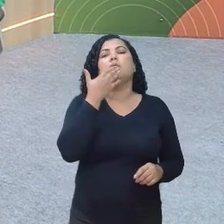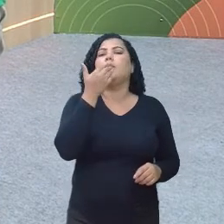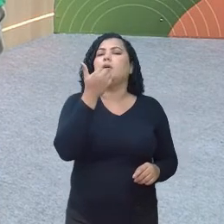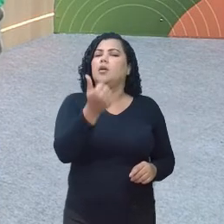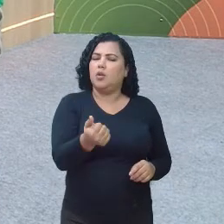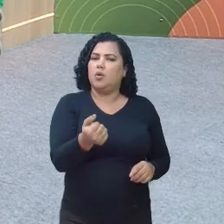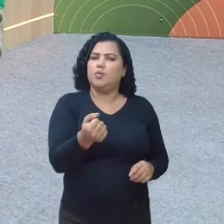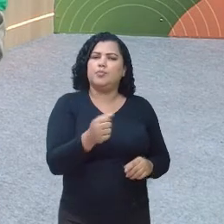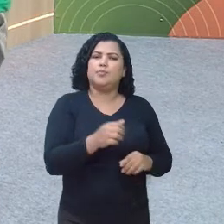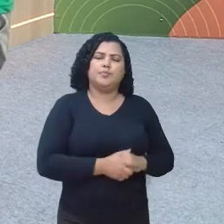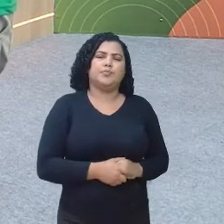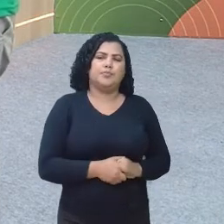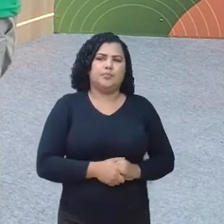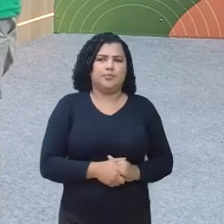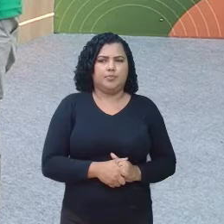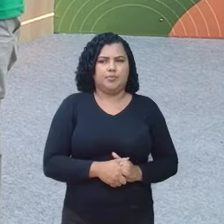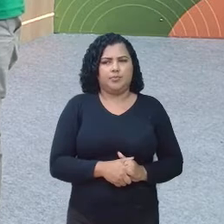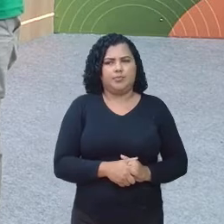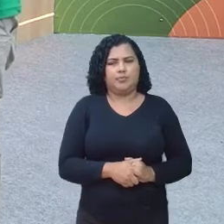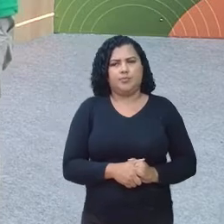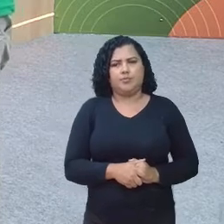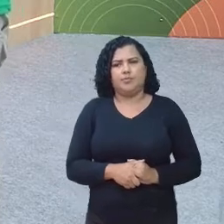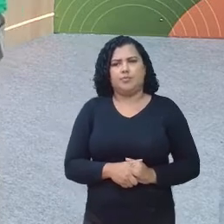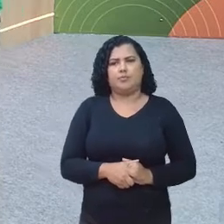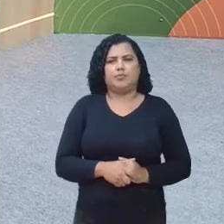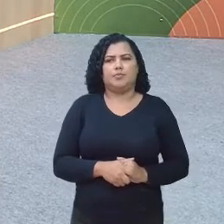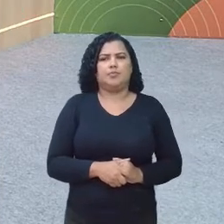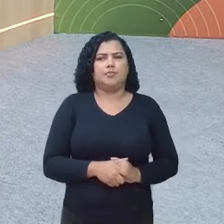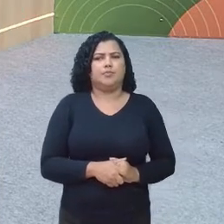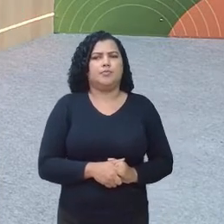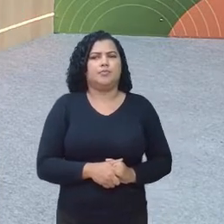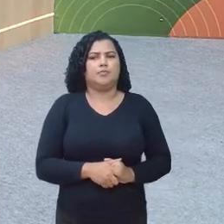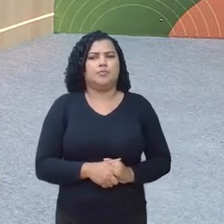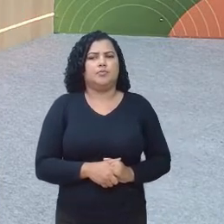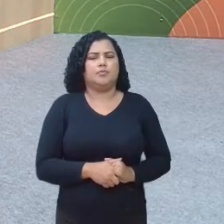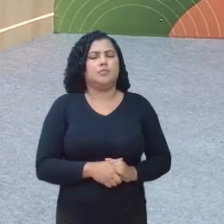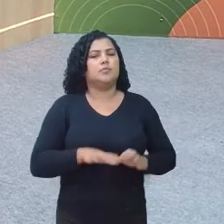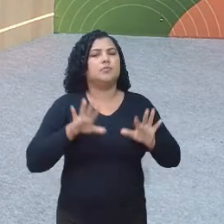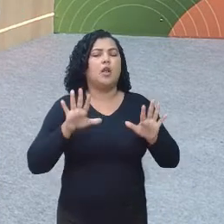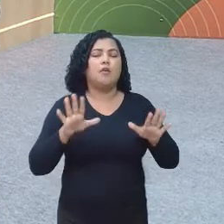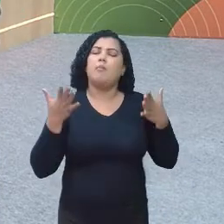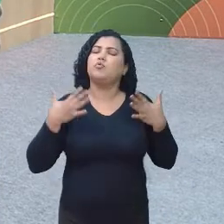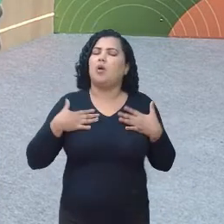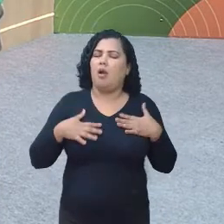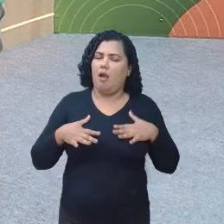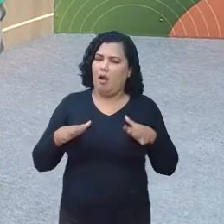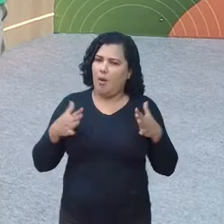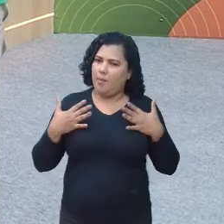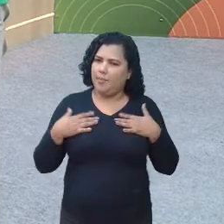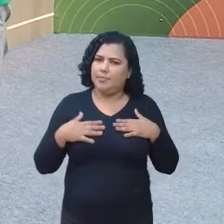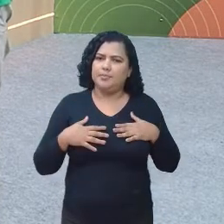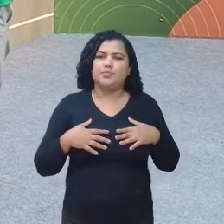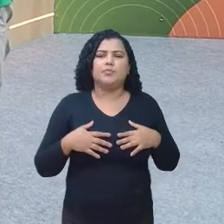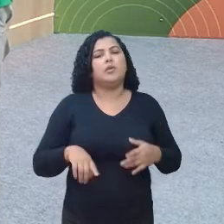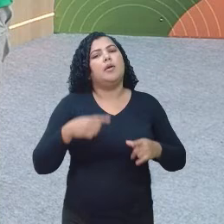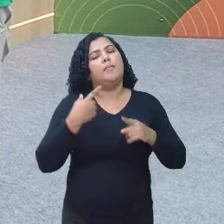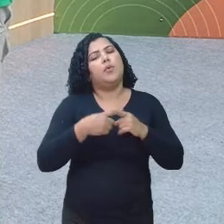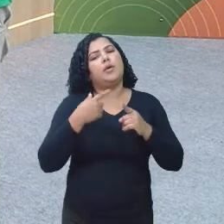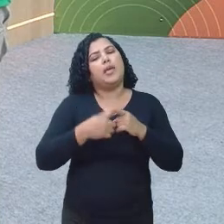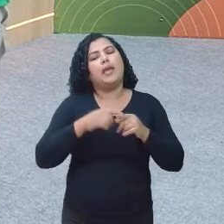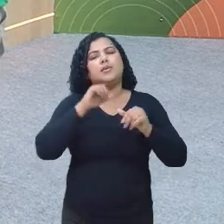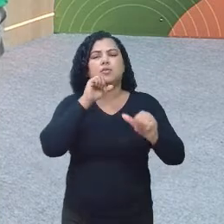começar exclusivamente pela raiz quadrada, tá certo? Então eu estou dizendo o seguinte, vamos com calma, porque essa